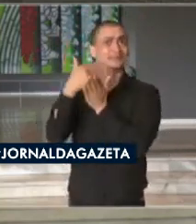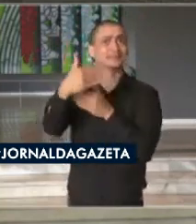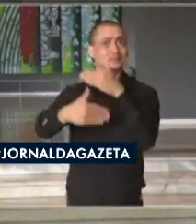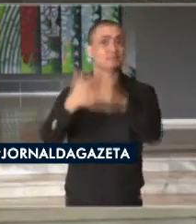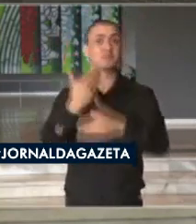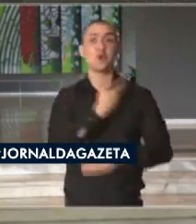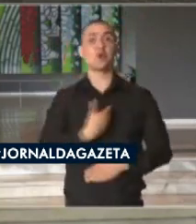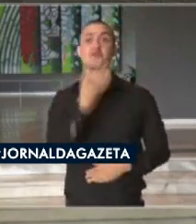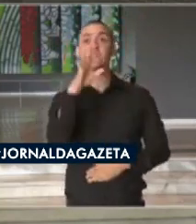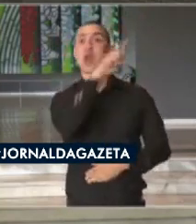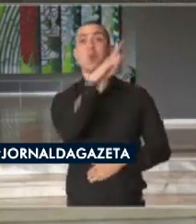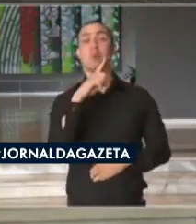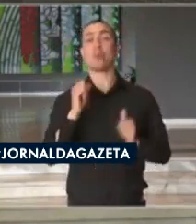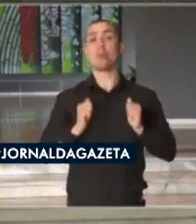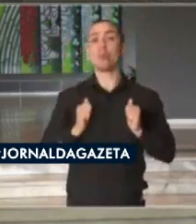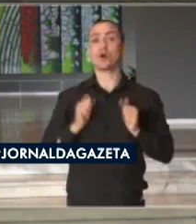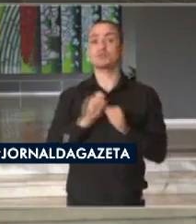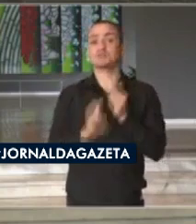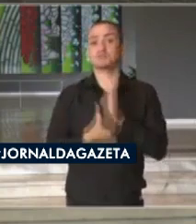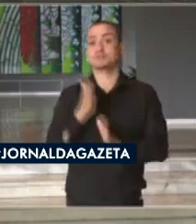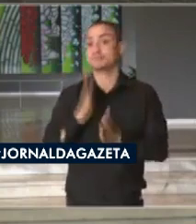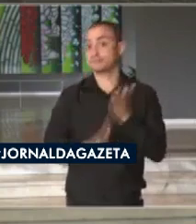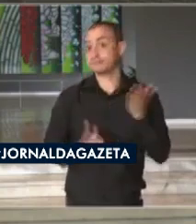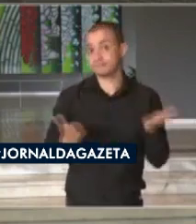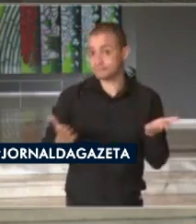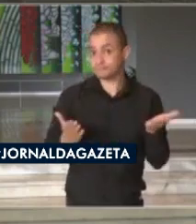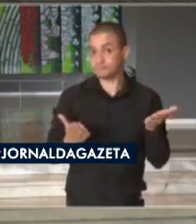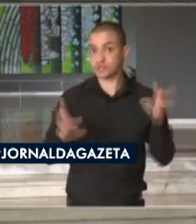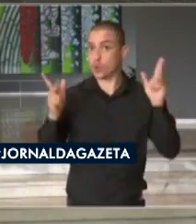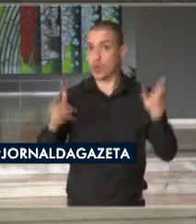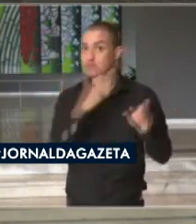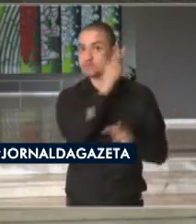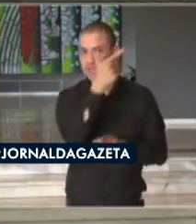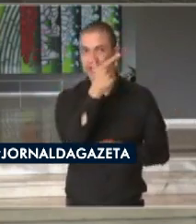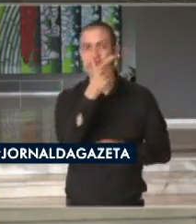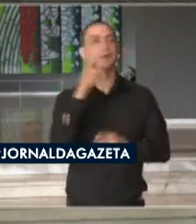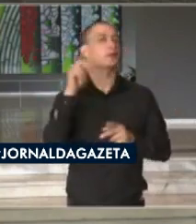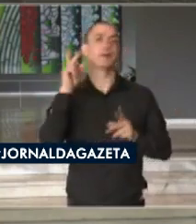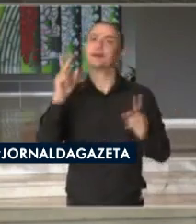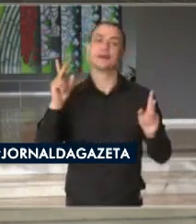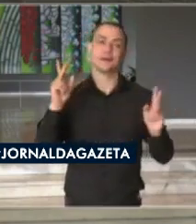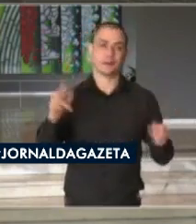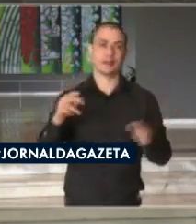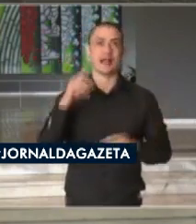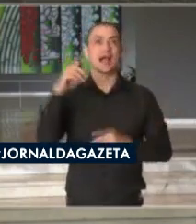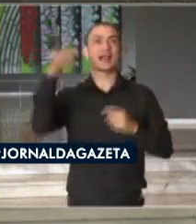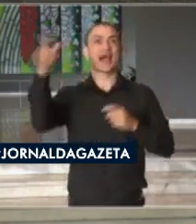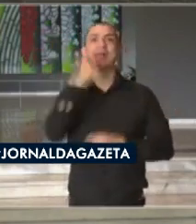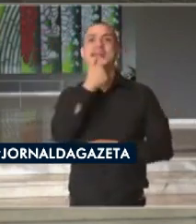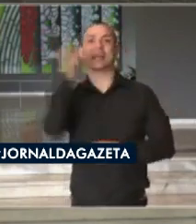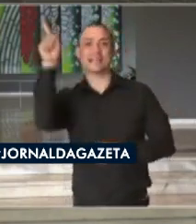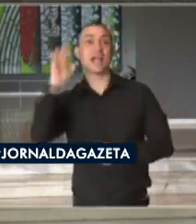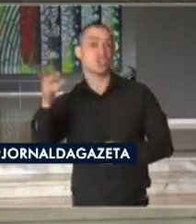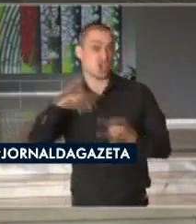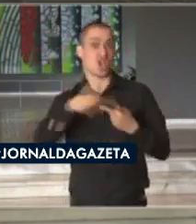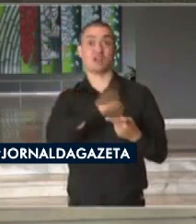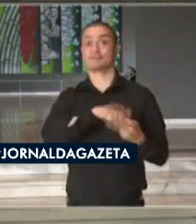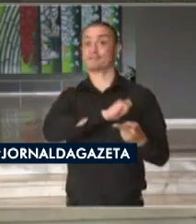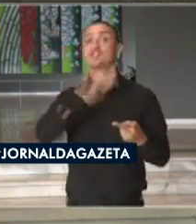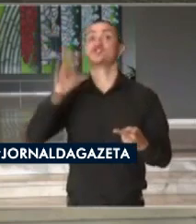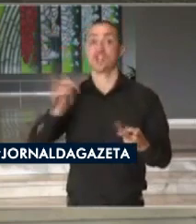o governo federal não tenha tomado esta iniciativa como fizeram a grã-bretanha a